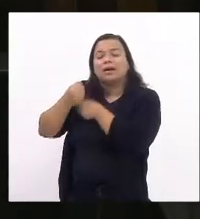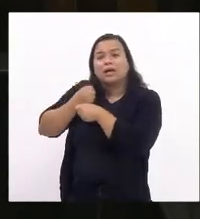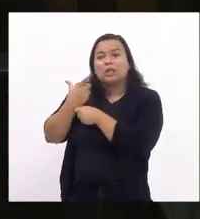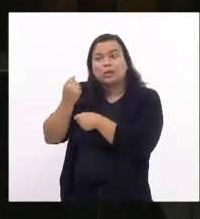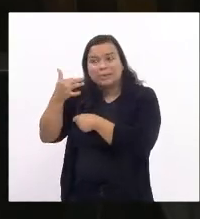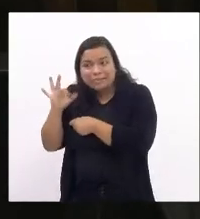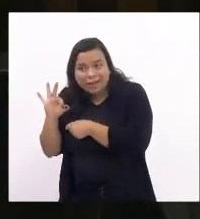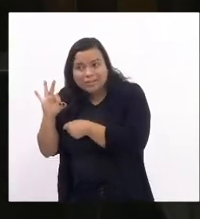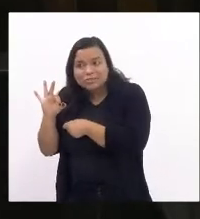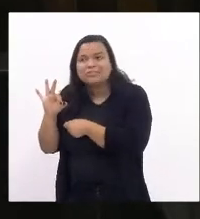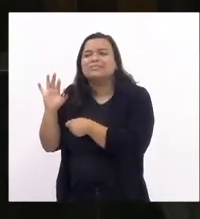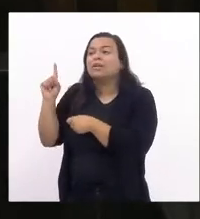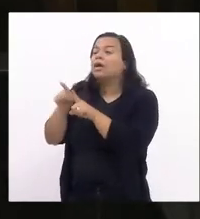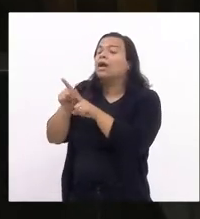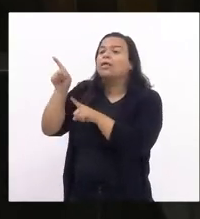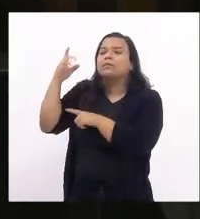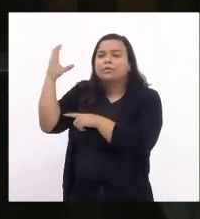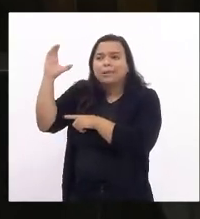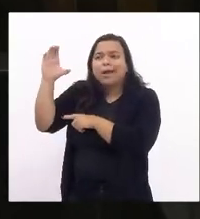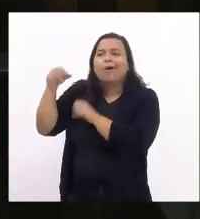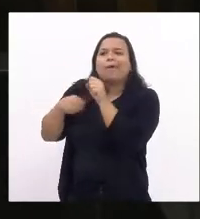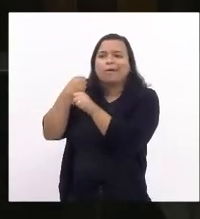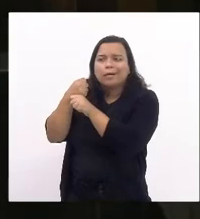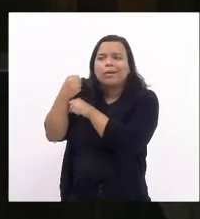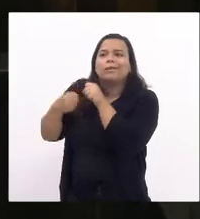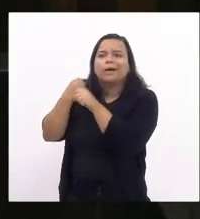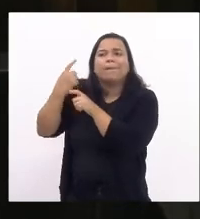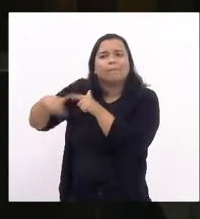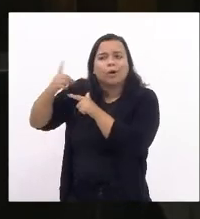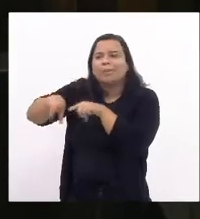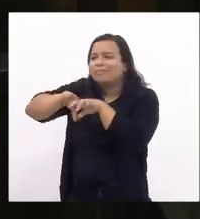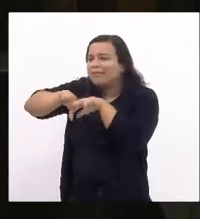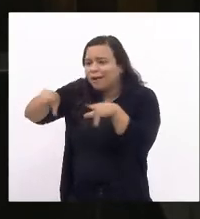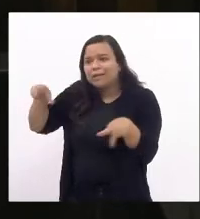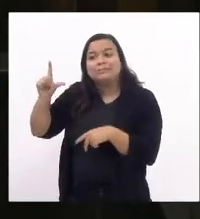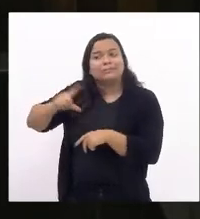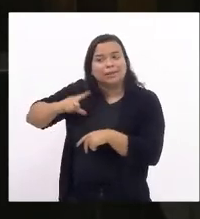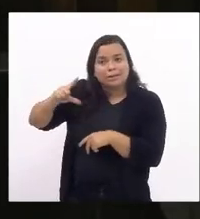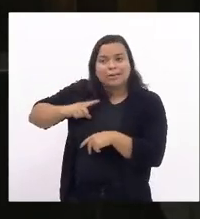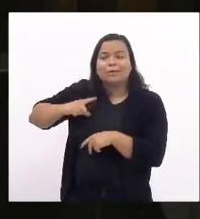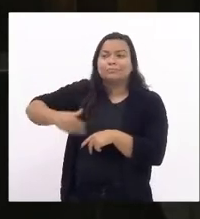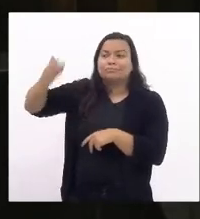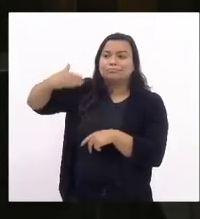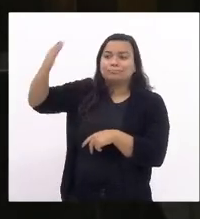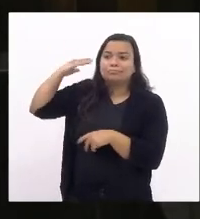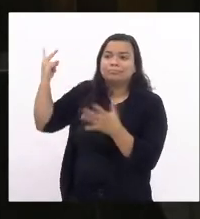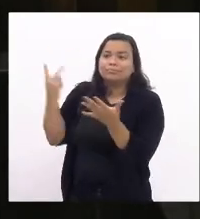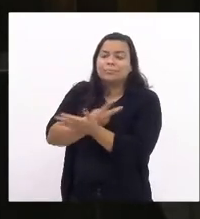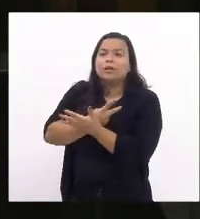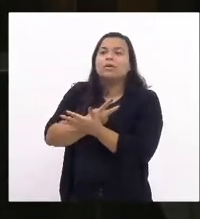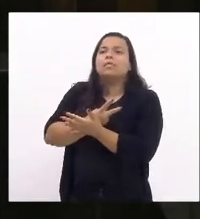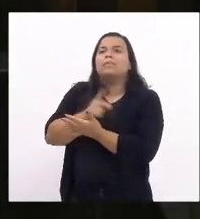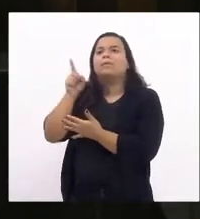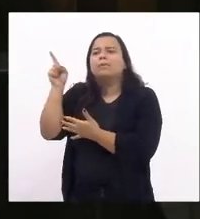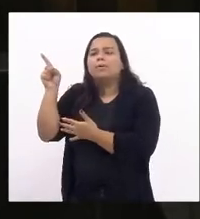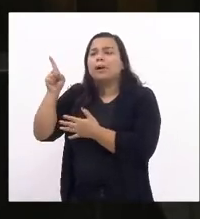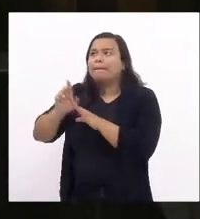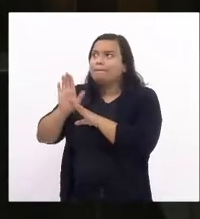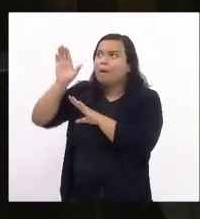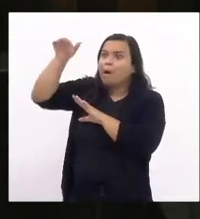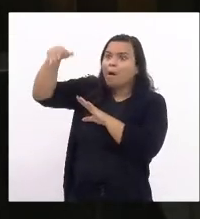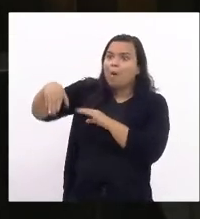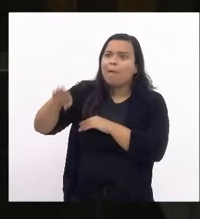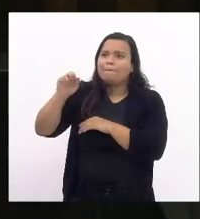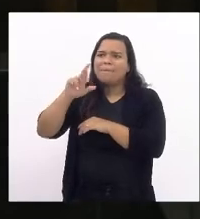Niterói tem vivido sucessivamente. A última grande tragédia em Niterói foi no Morro da Barreira, né, na Boa Esperança, onde